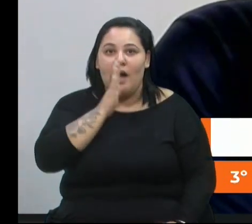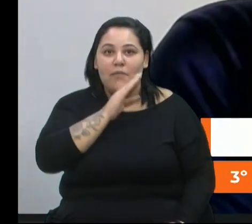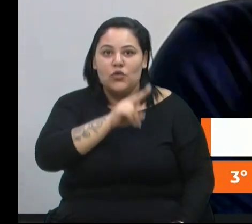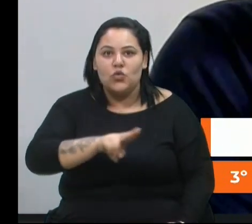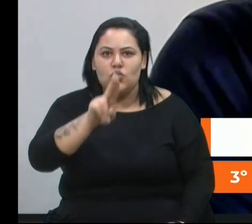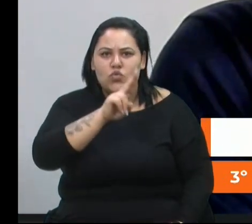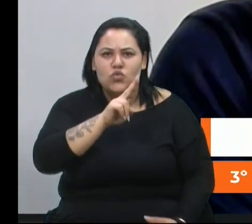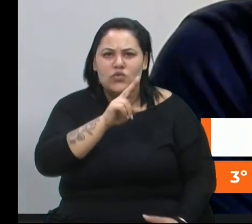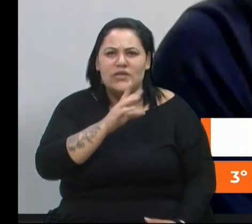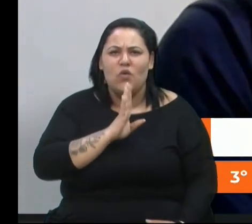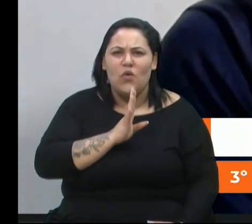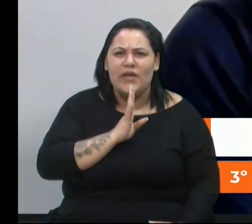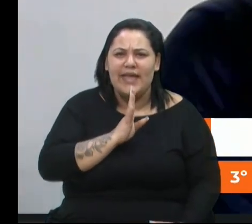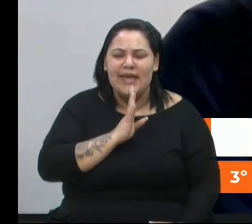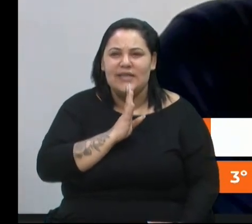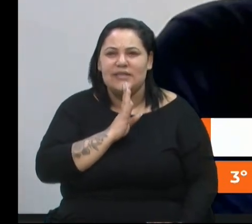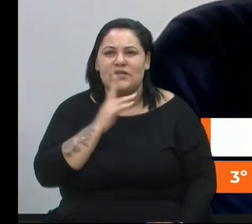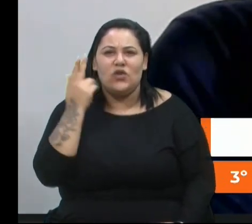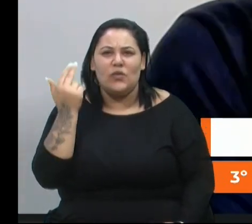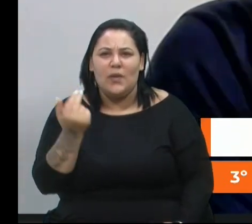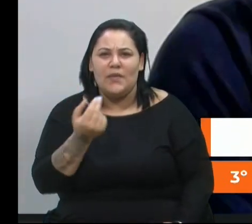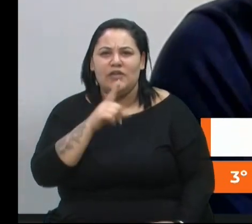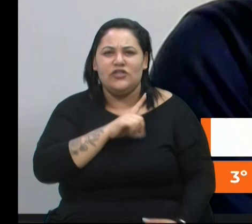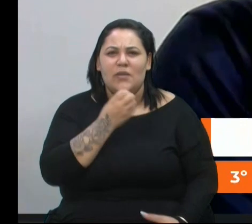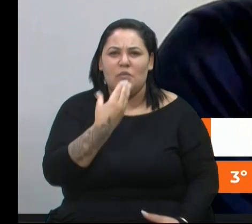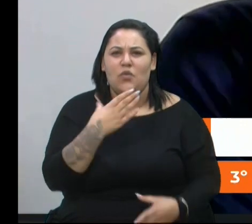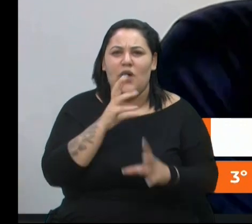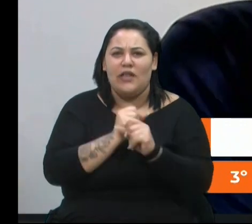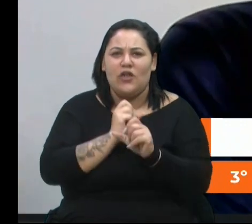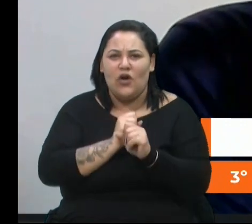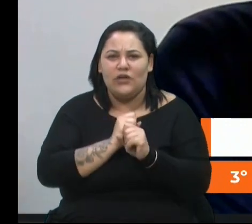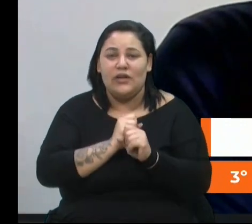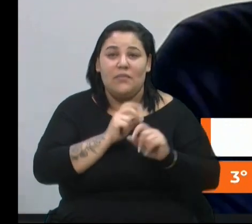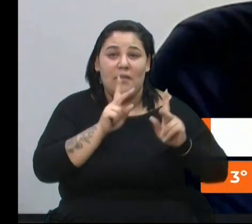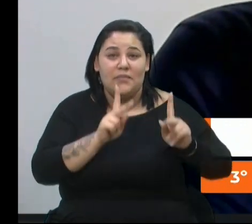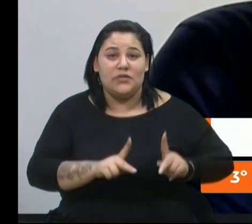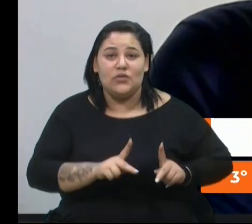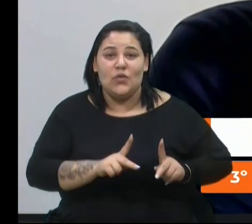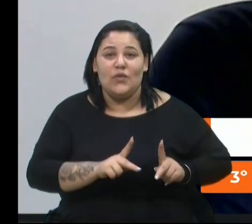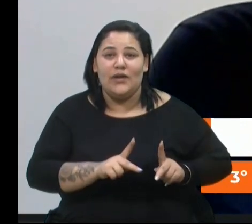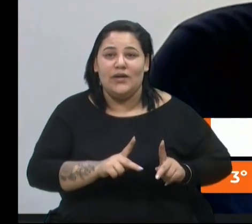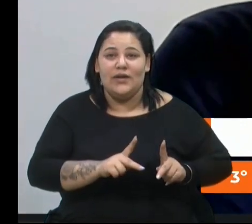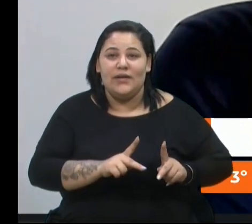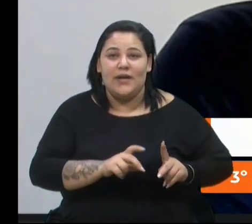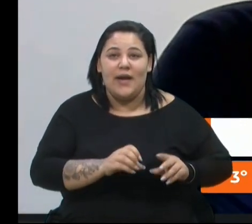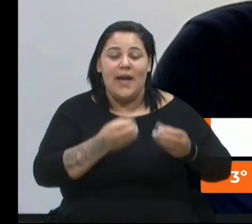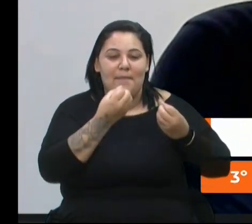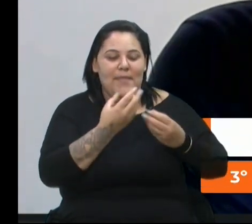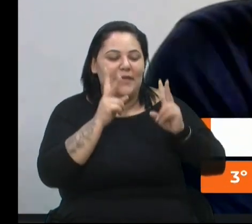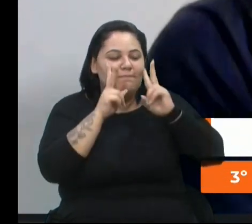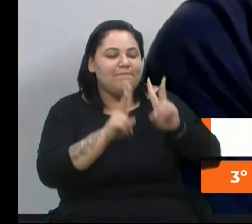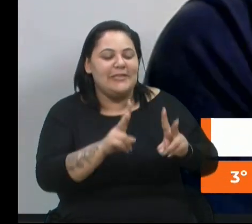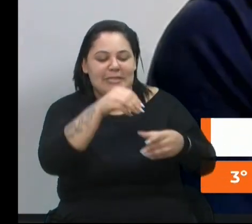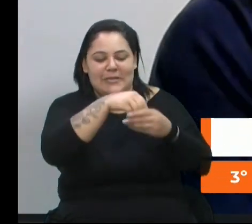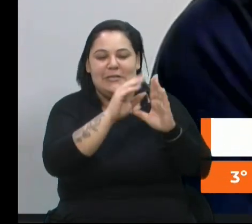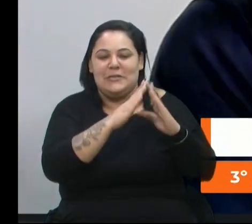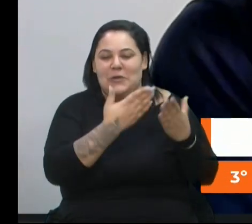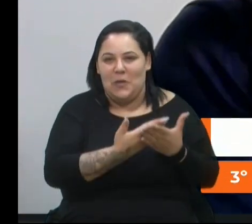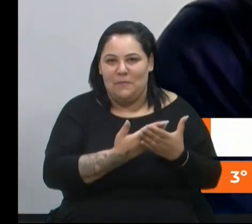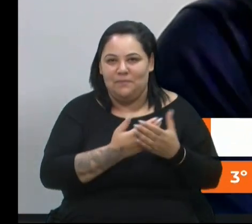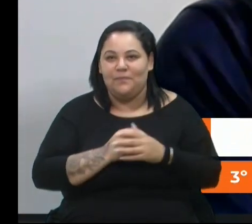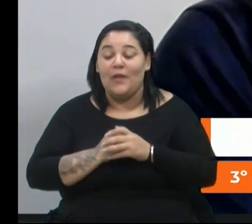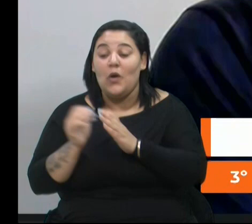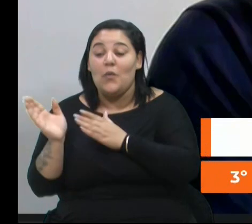bem o seu conhecimento, normalmente tira boas notas, então é aquela pessoa que é bem vista na escola. O